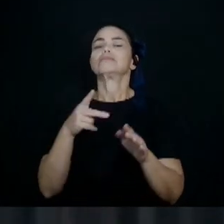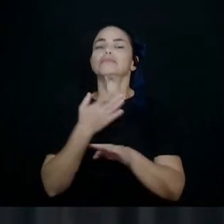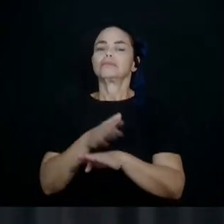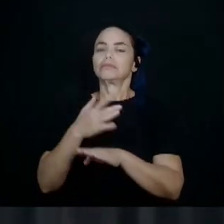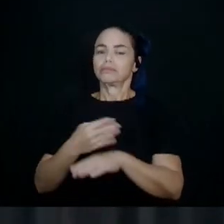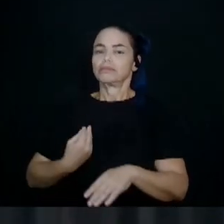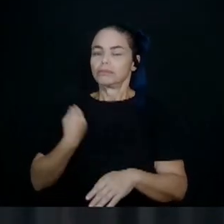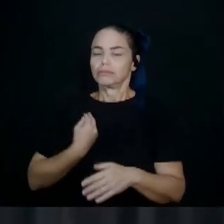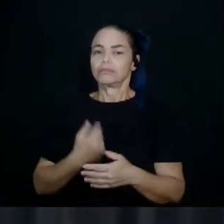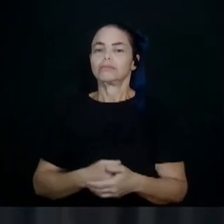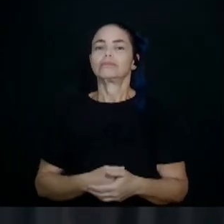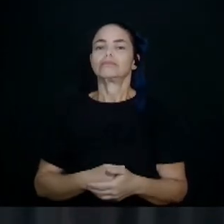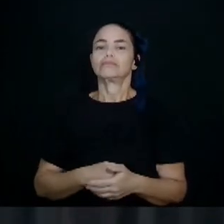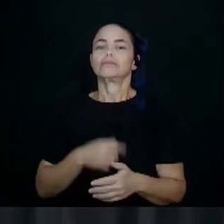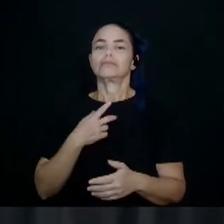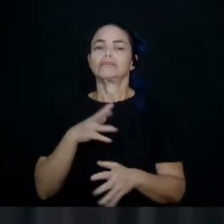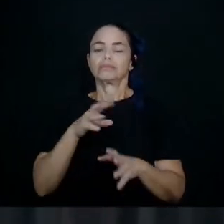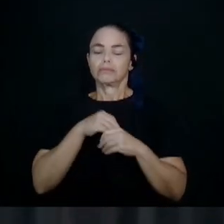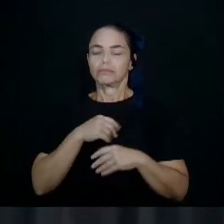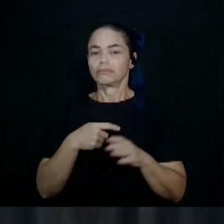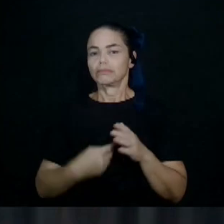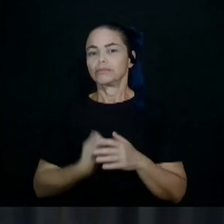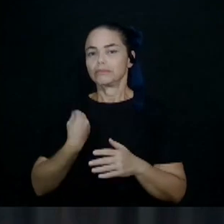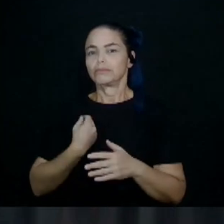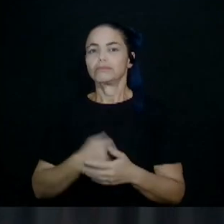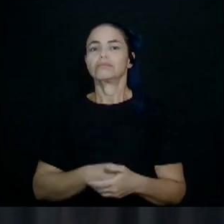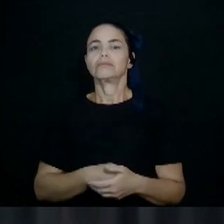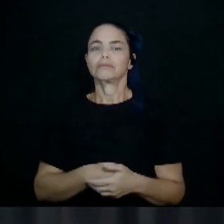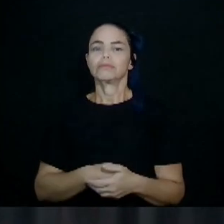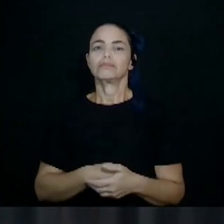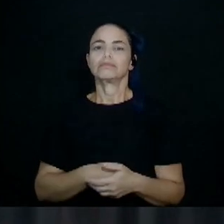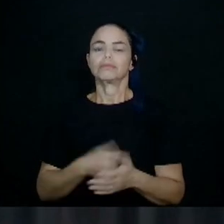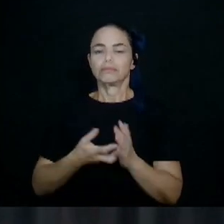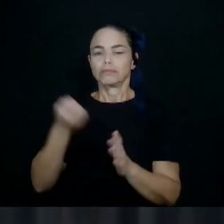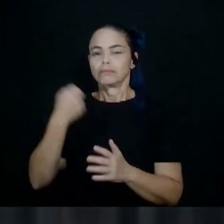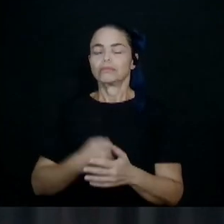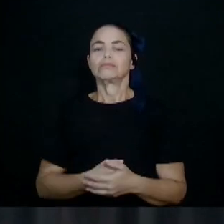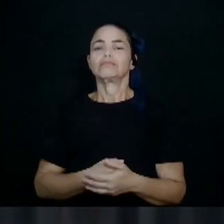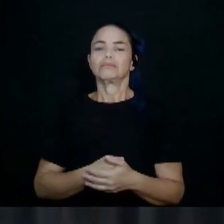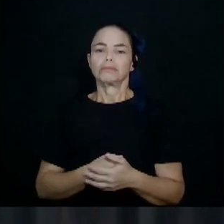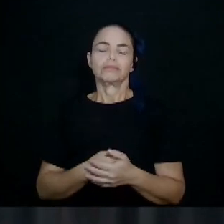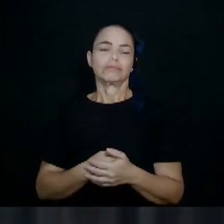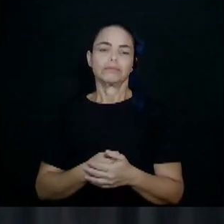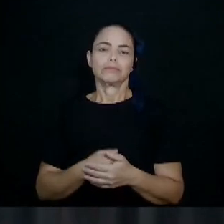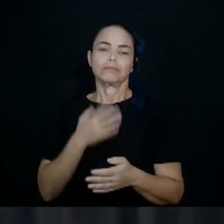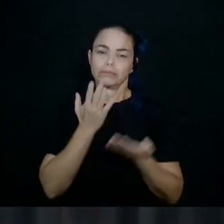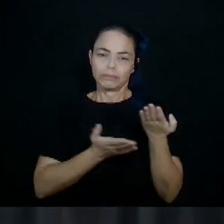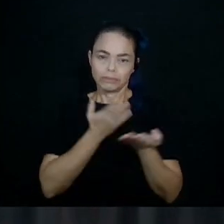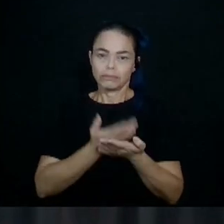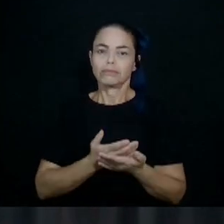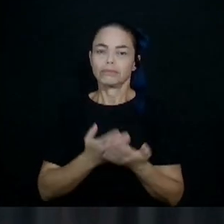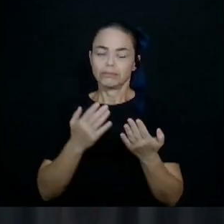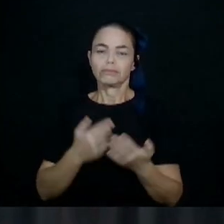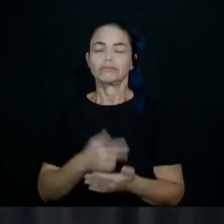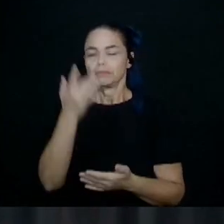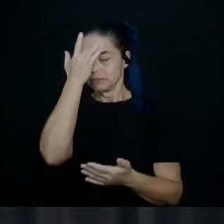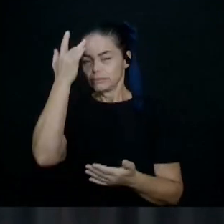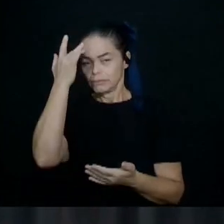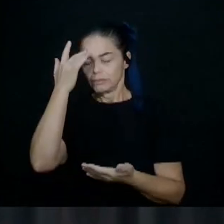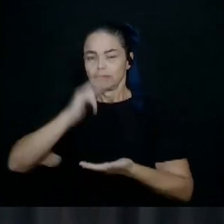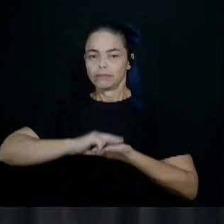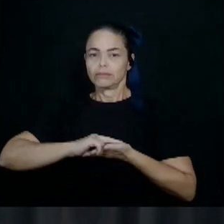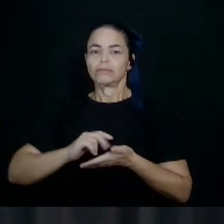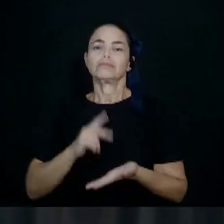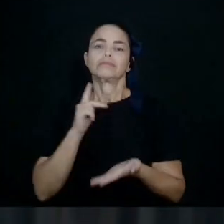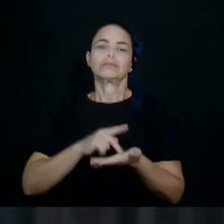são ela. Né? E aí vem alguém e retira isso dela. Então, o tratamento psicológico e psiquiátrico, ele vem aí realmente